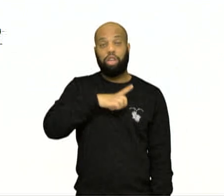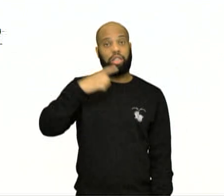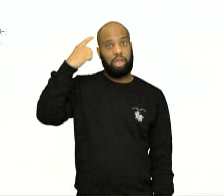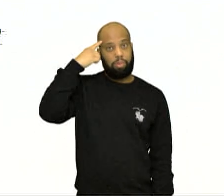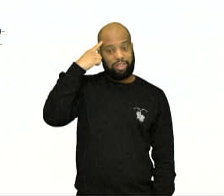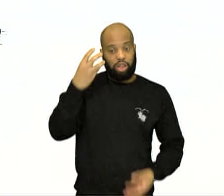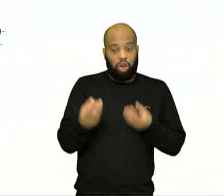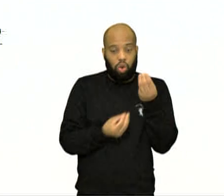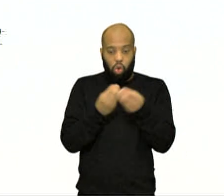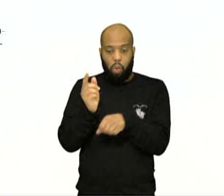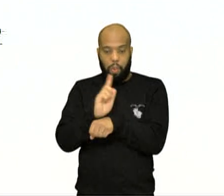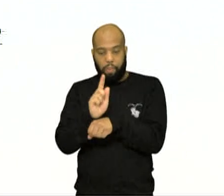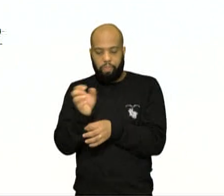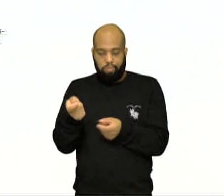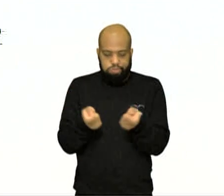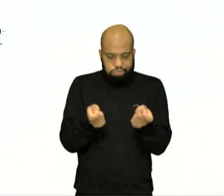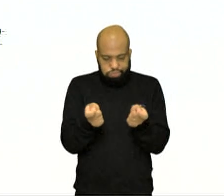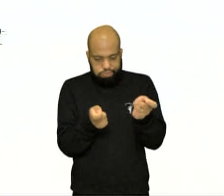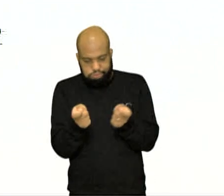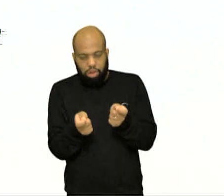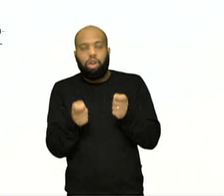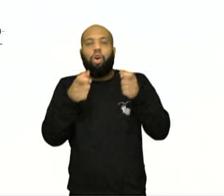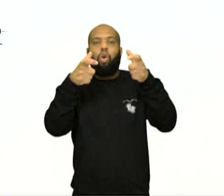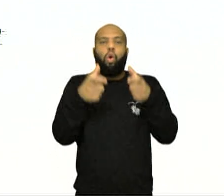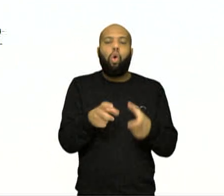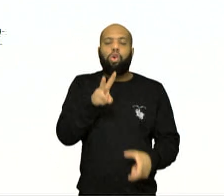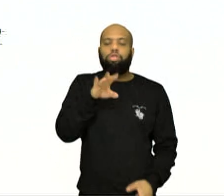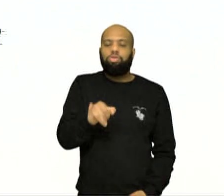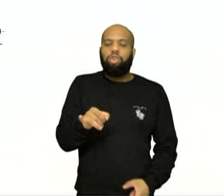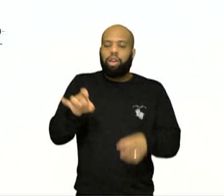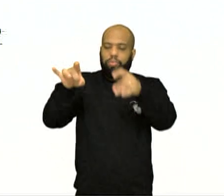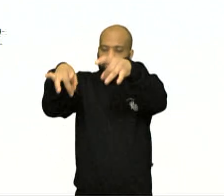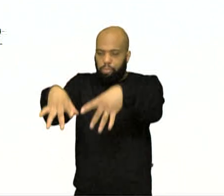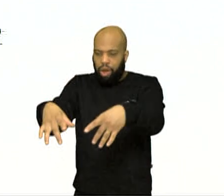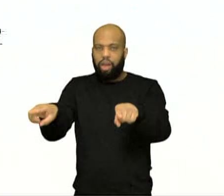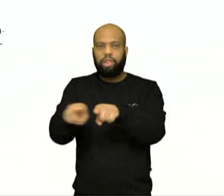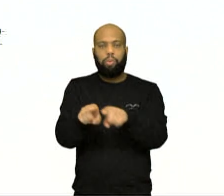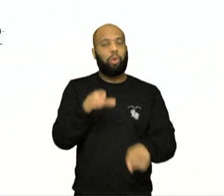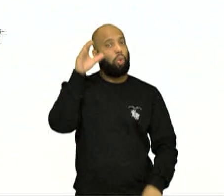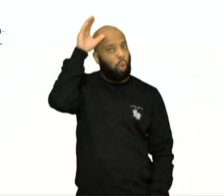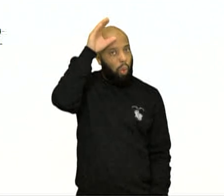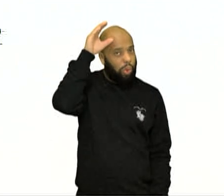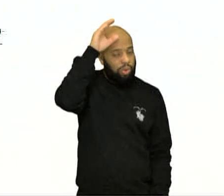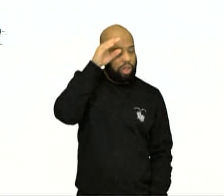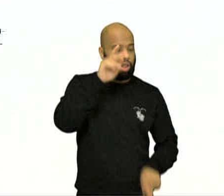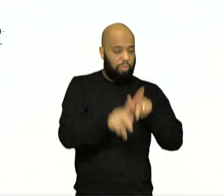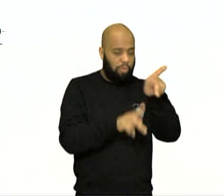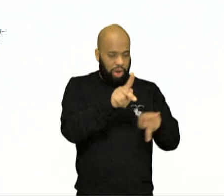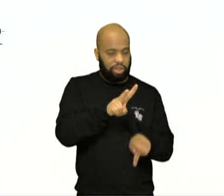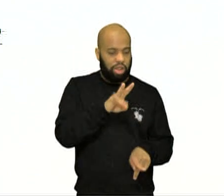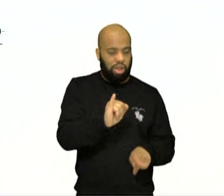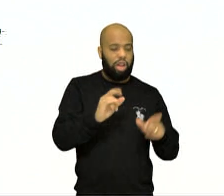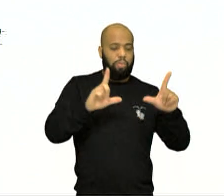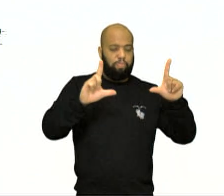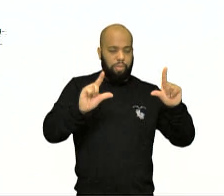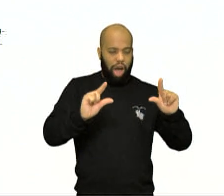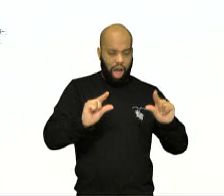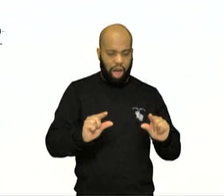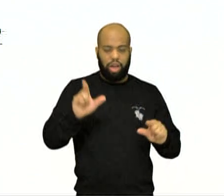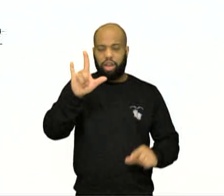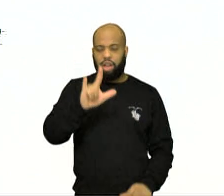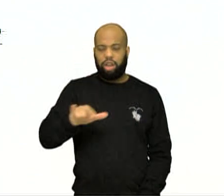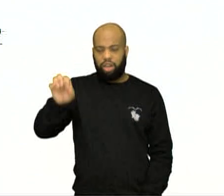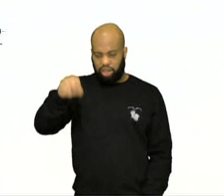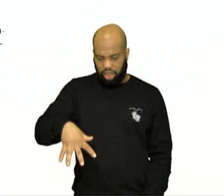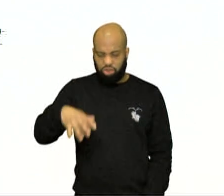gestão desses resíduos, onde descartar, como conscientizar a população para diminuir a produção do lixo também é um fator